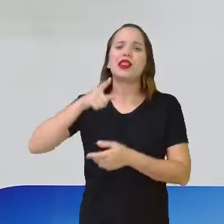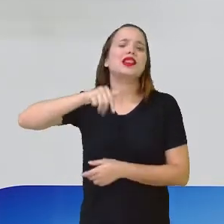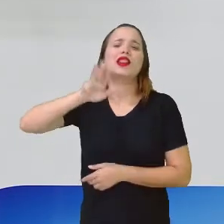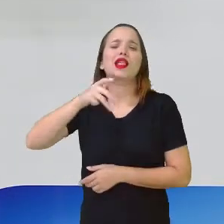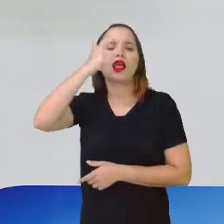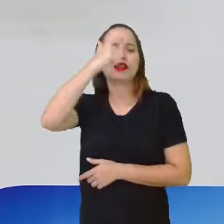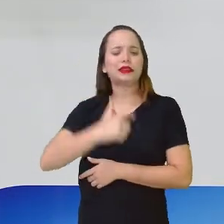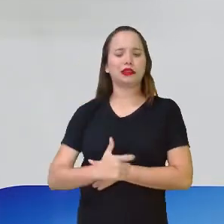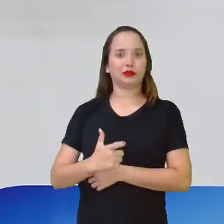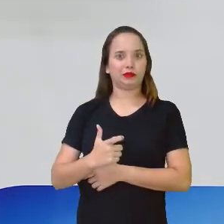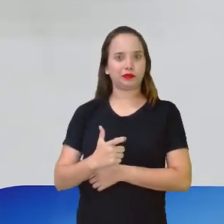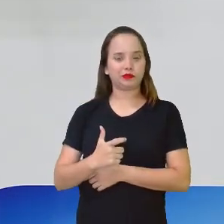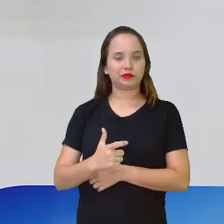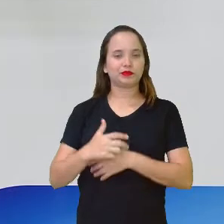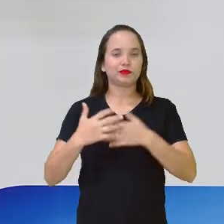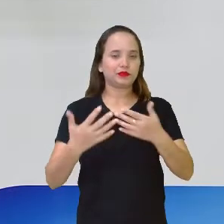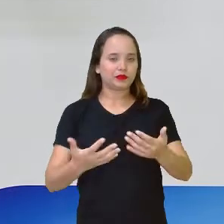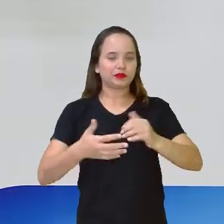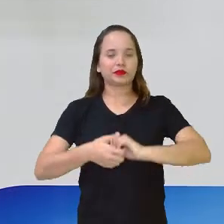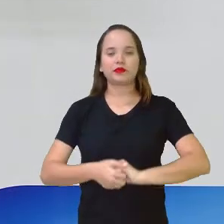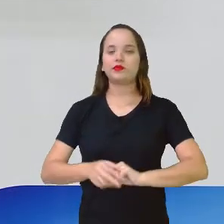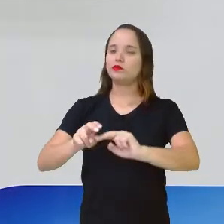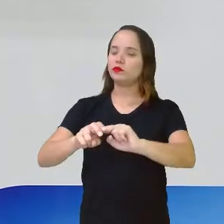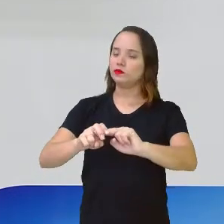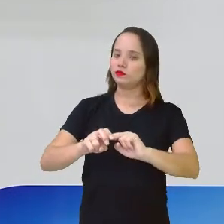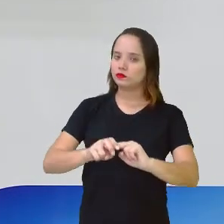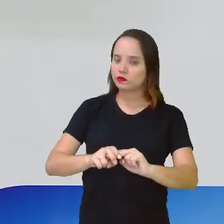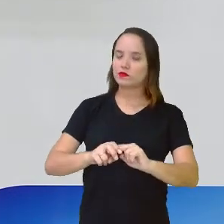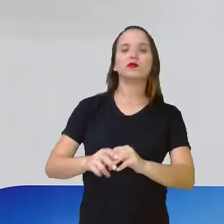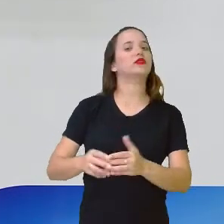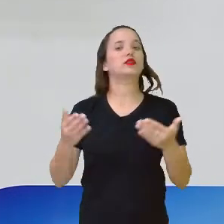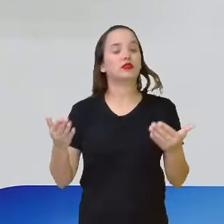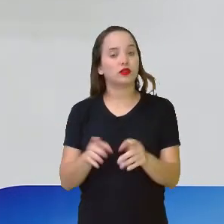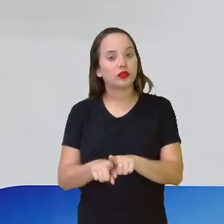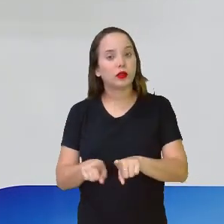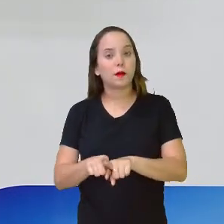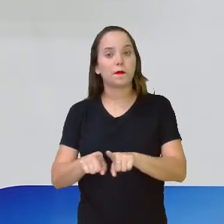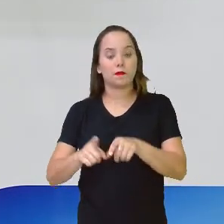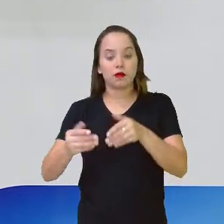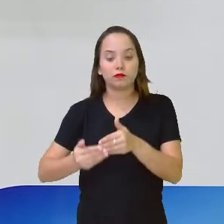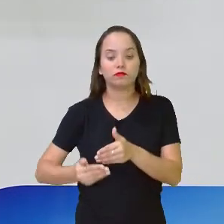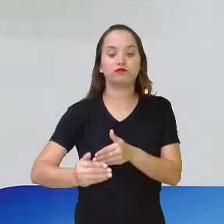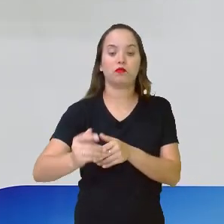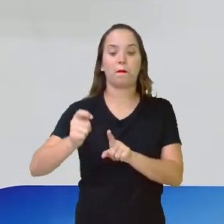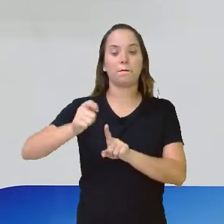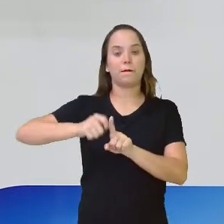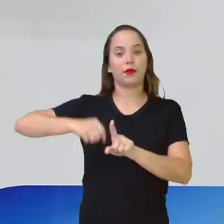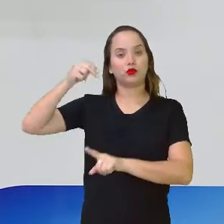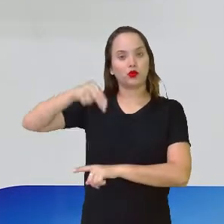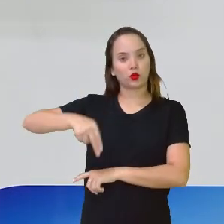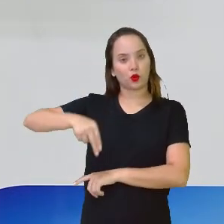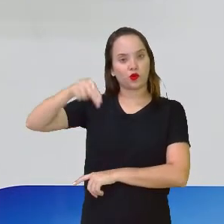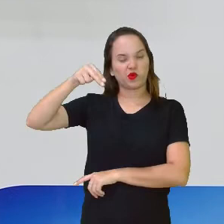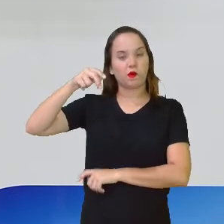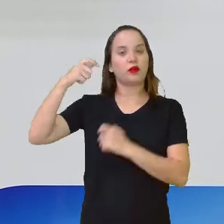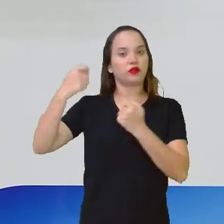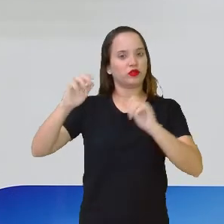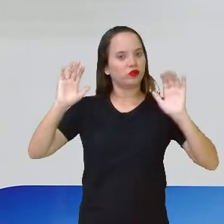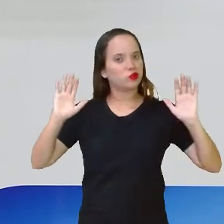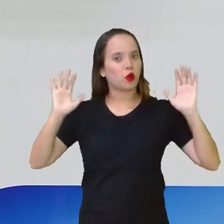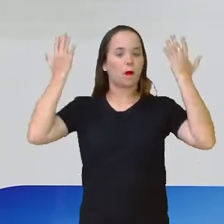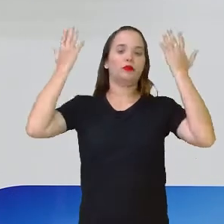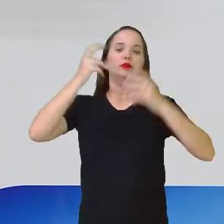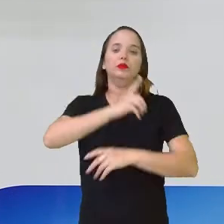somos. Diante disso, diante desse mês de novembro, a gente comemorar o Dia da Consciência